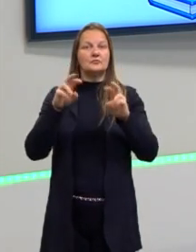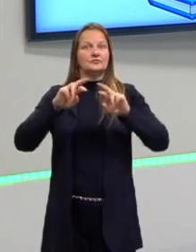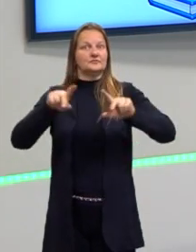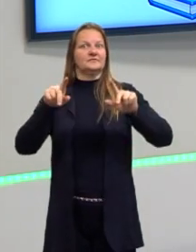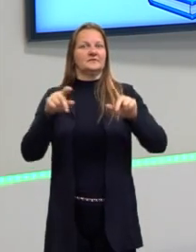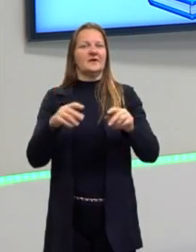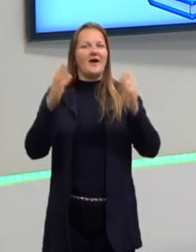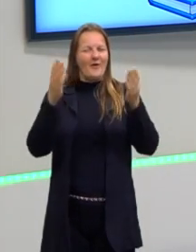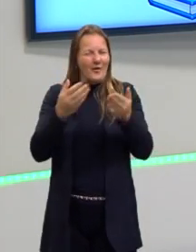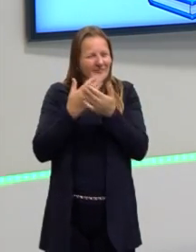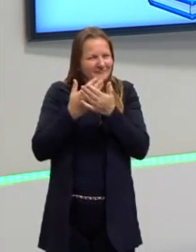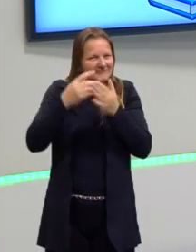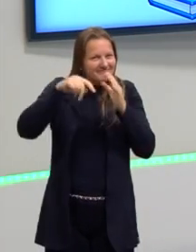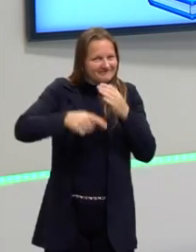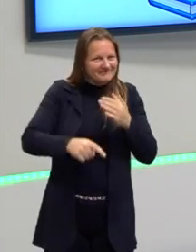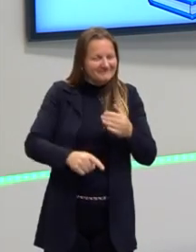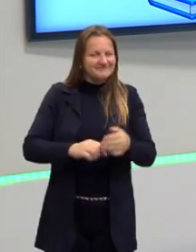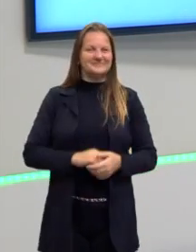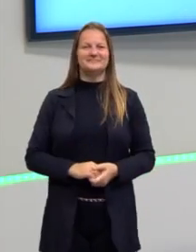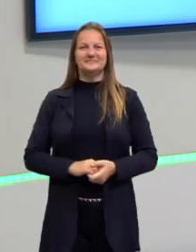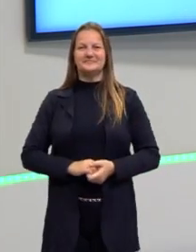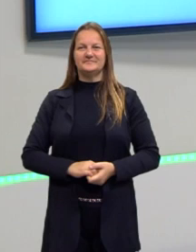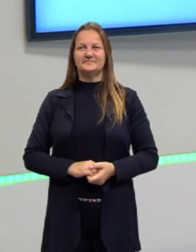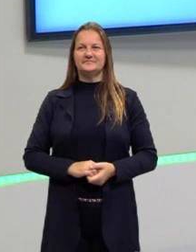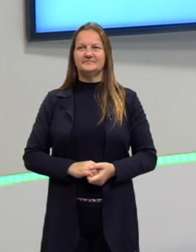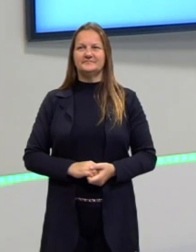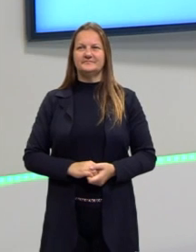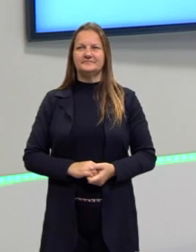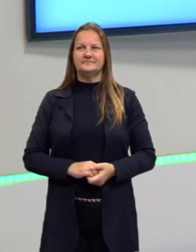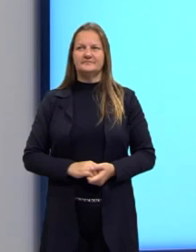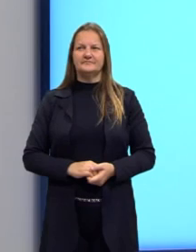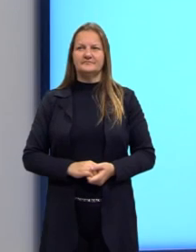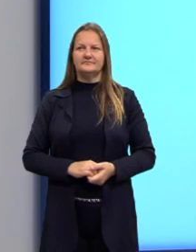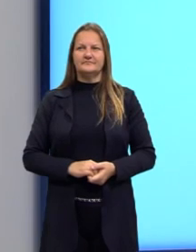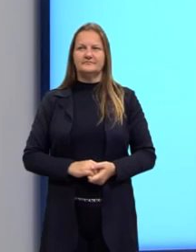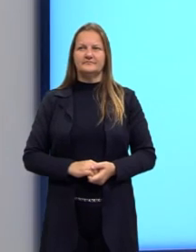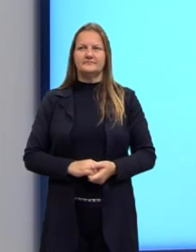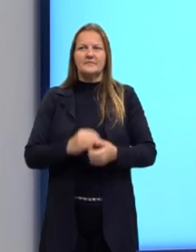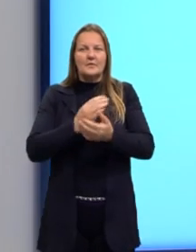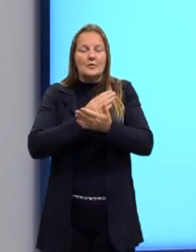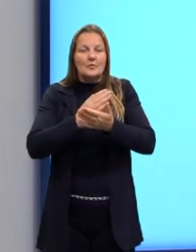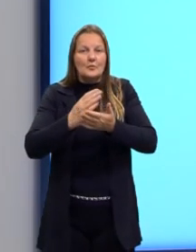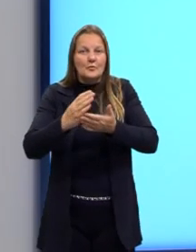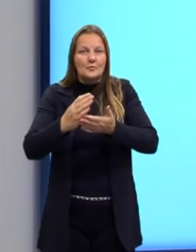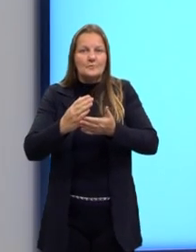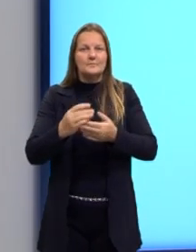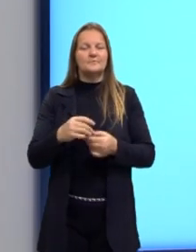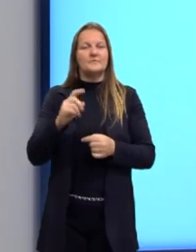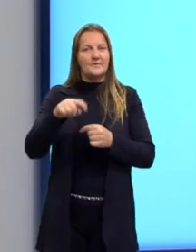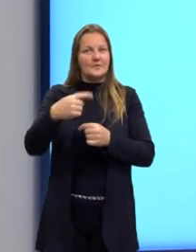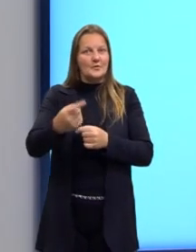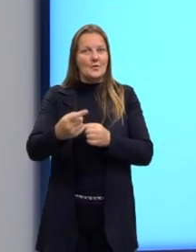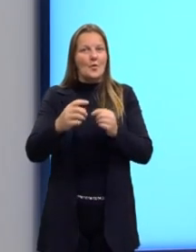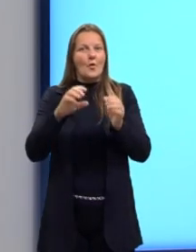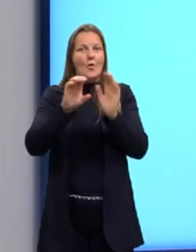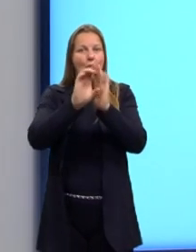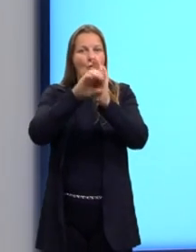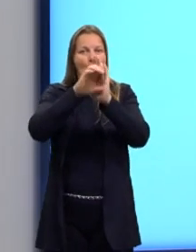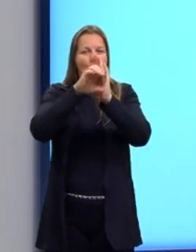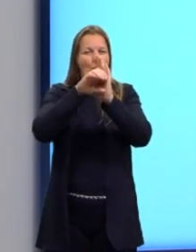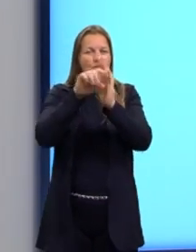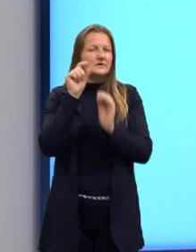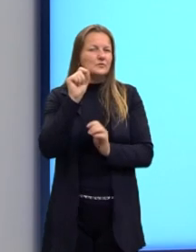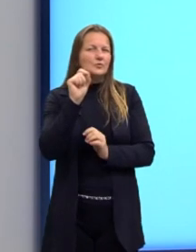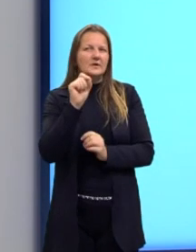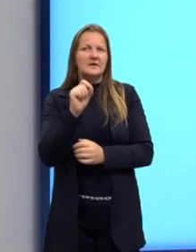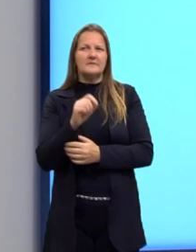e nós vamos ver isso agora aqui dentro tá Então vamos lá vamos passar um conceito bem rapidinho do